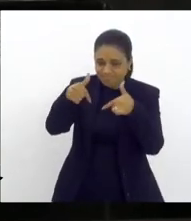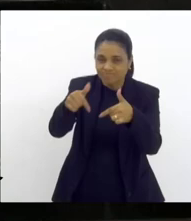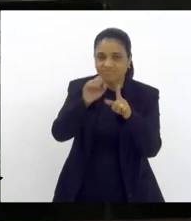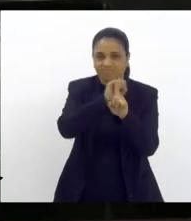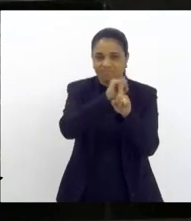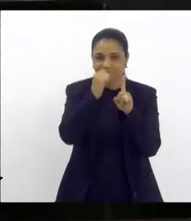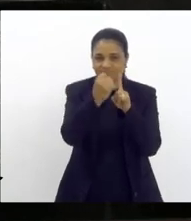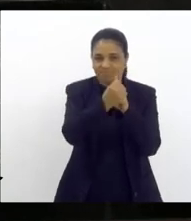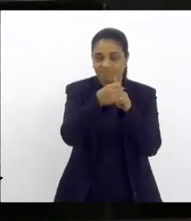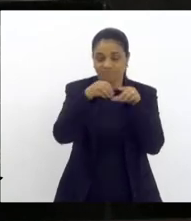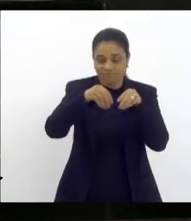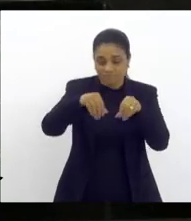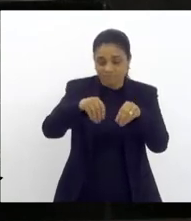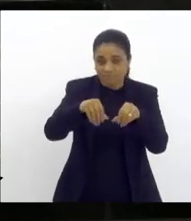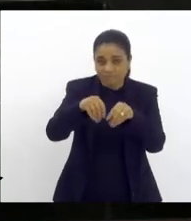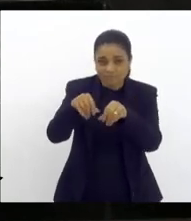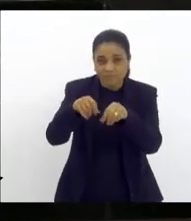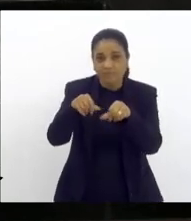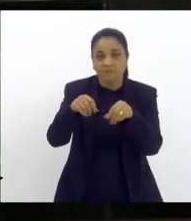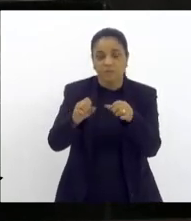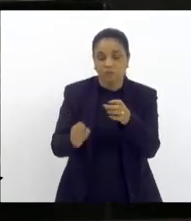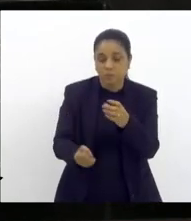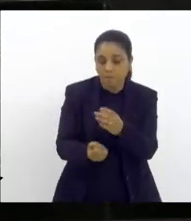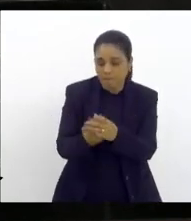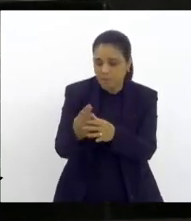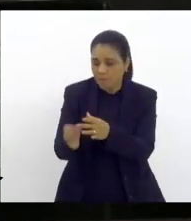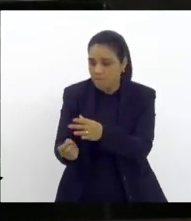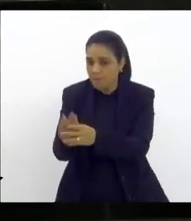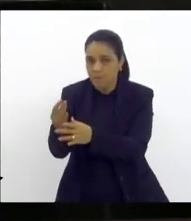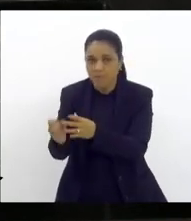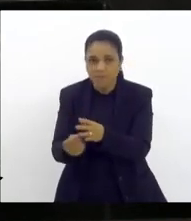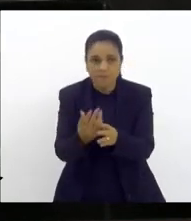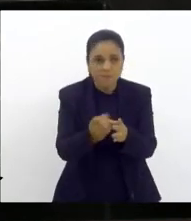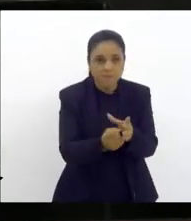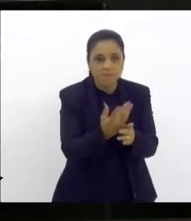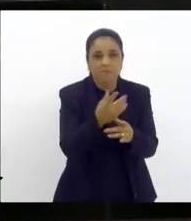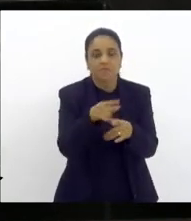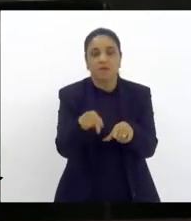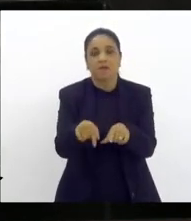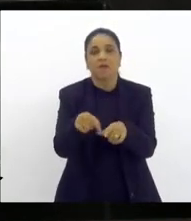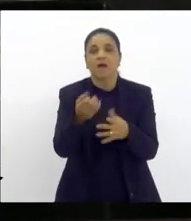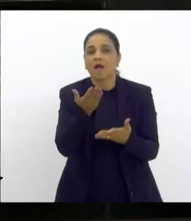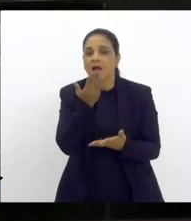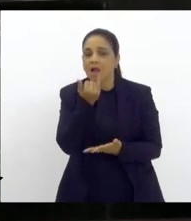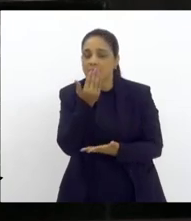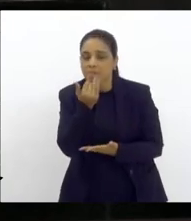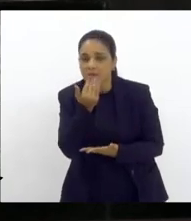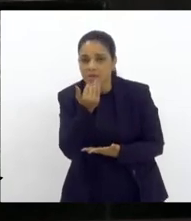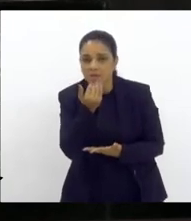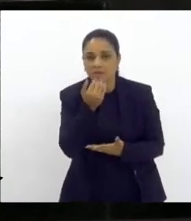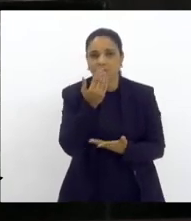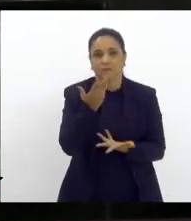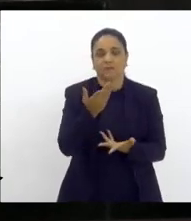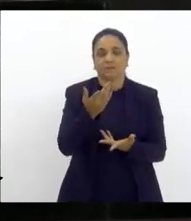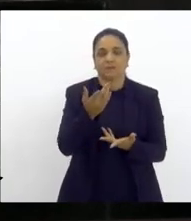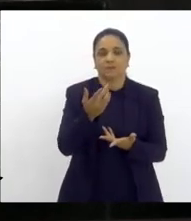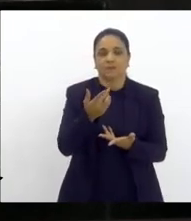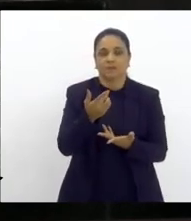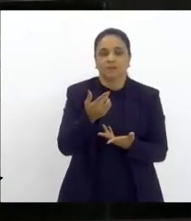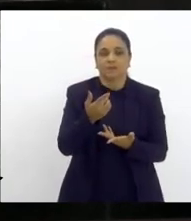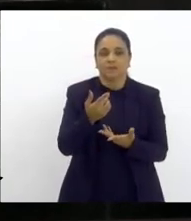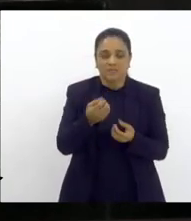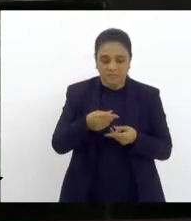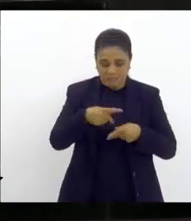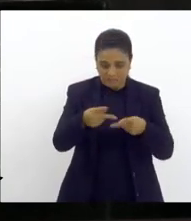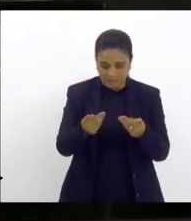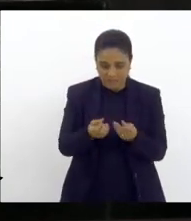da terra de produção nesse momento para nós de produção de alimentos de comida e